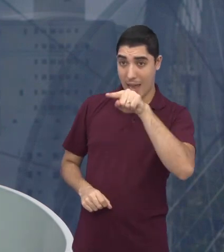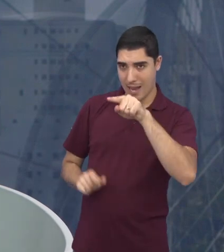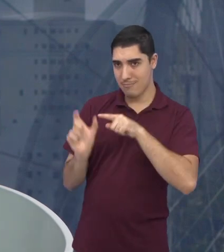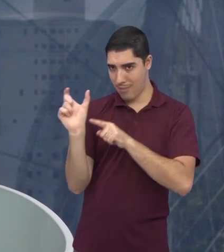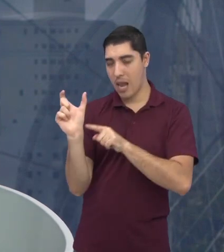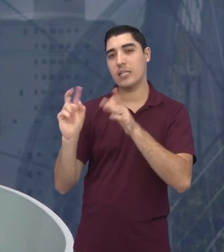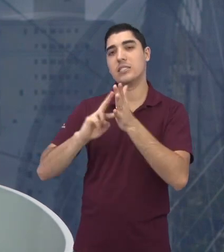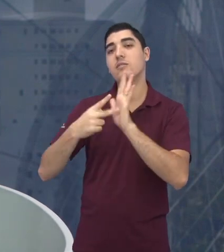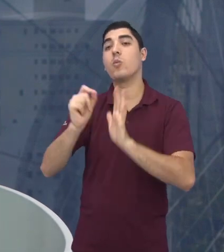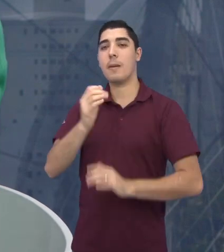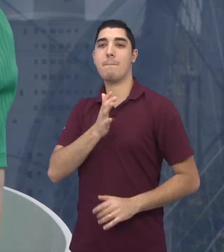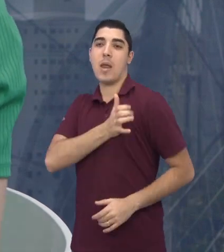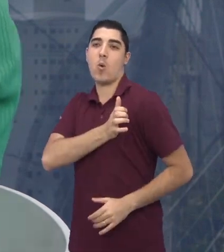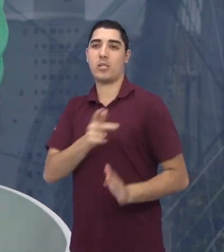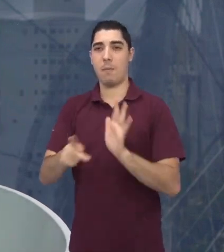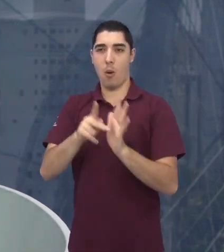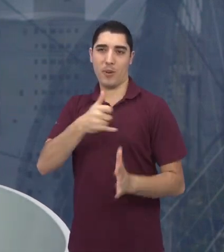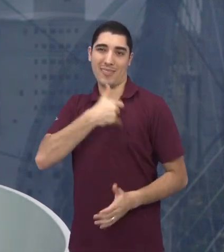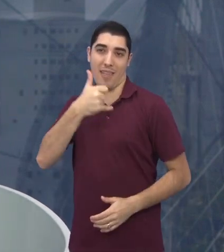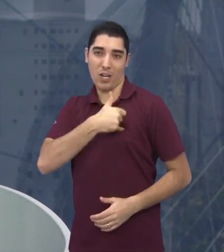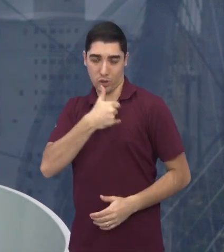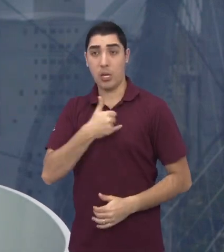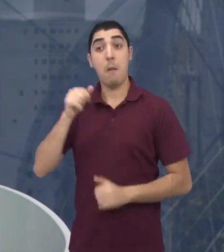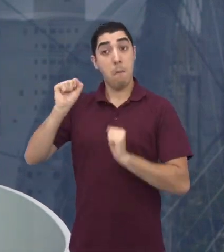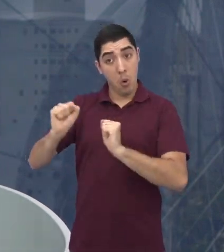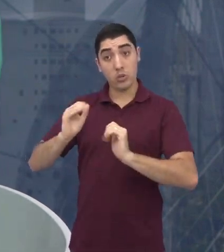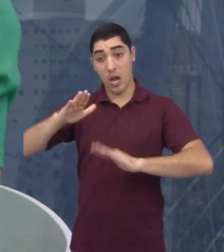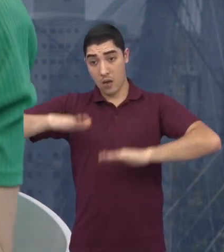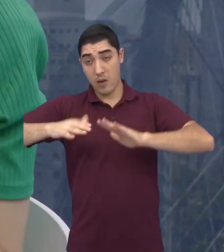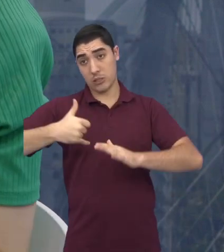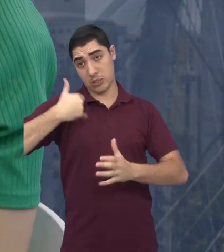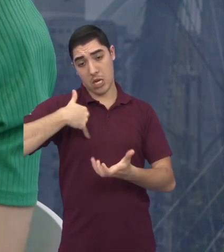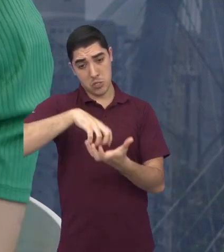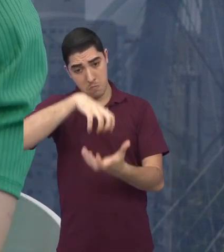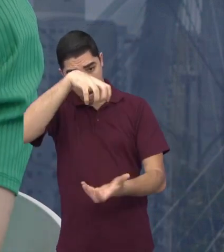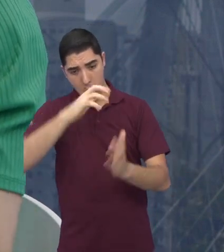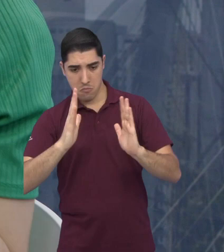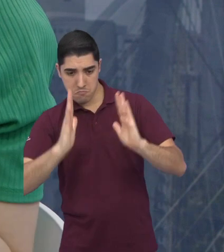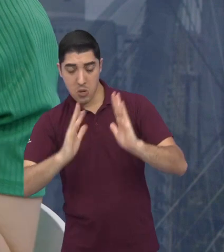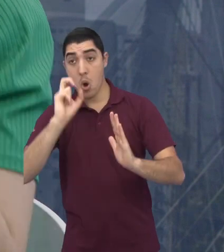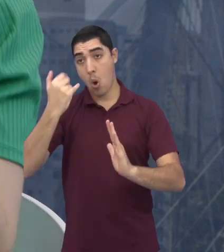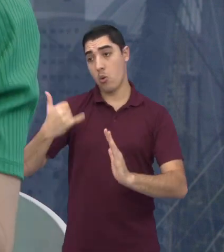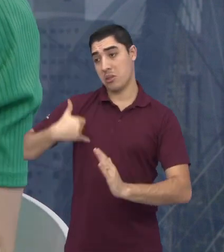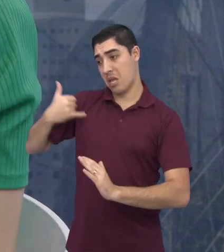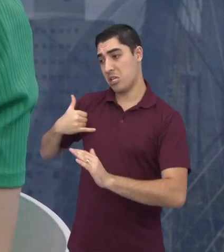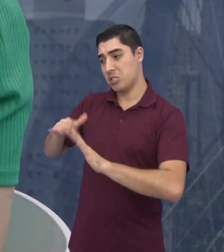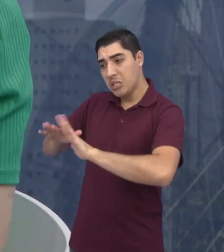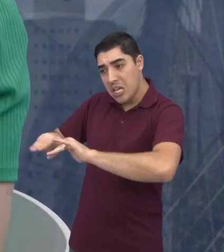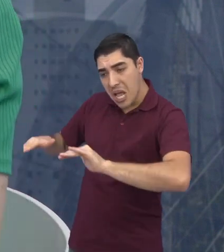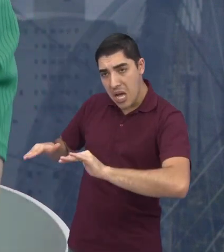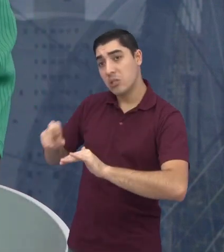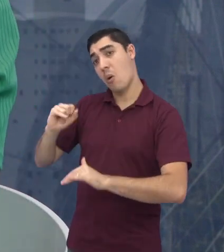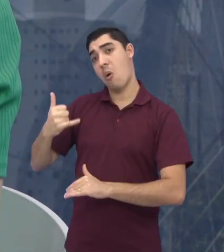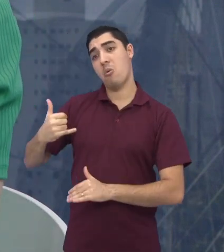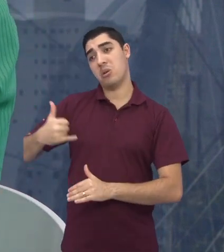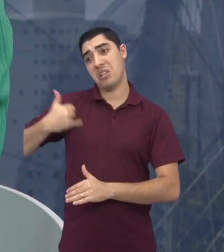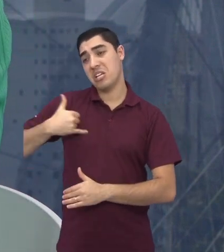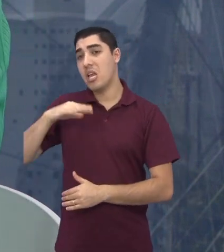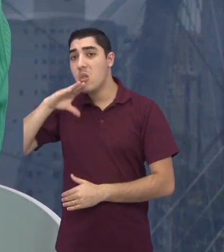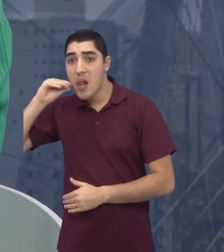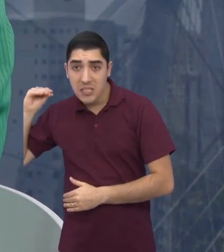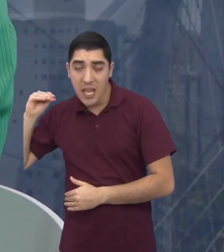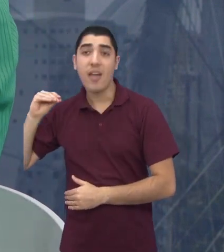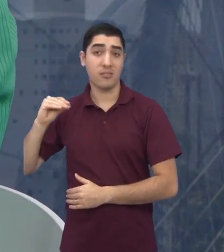relacionado à idade, né? Ele pode ocorrer tanto ali na fase da velhice, quanto também na infância, em outras fases da vida, adolescência,